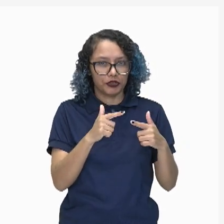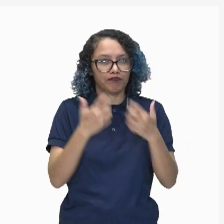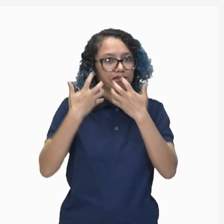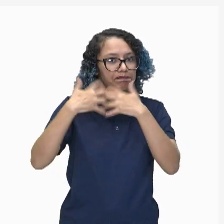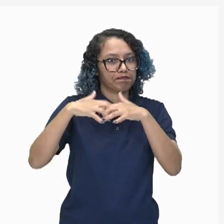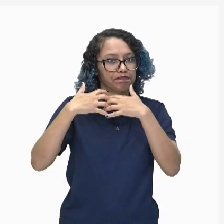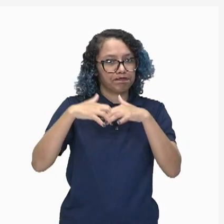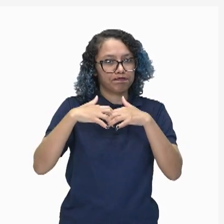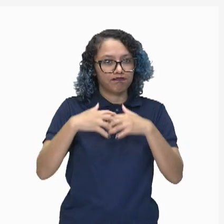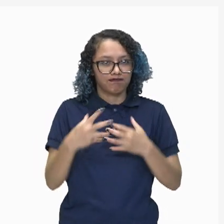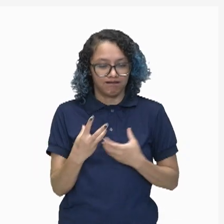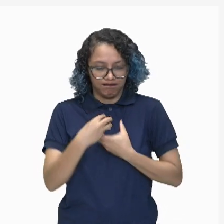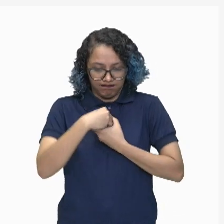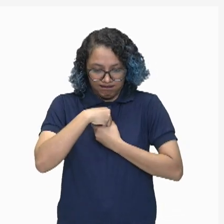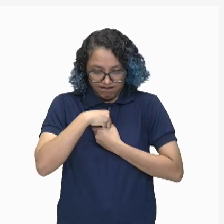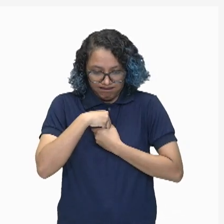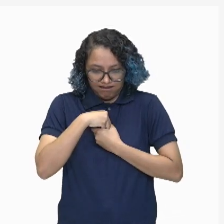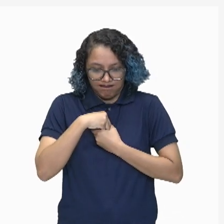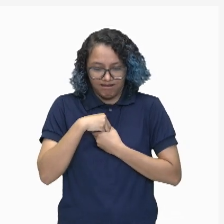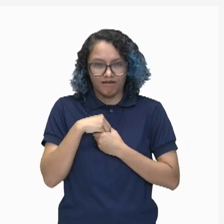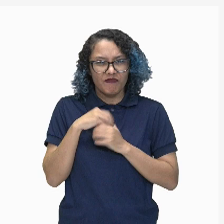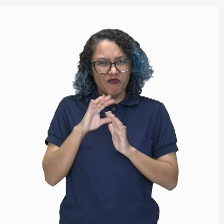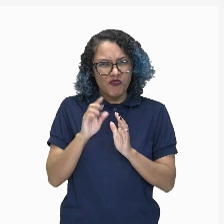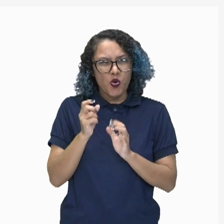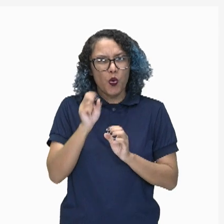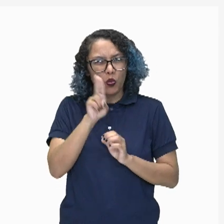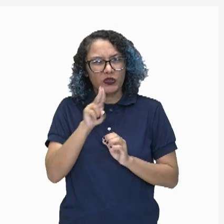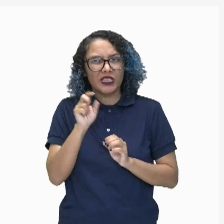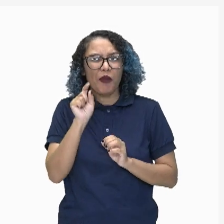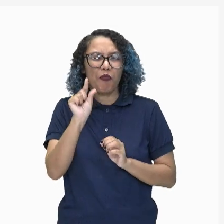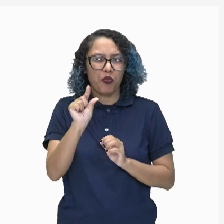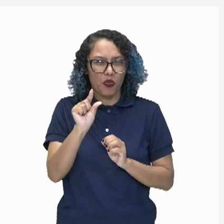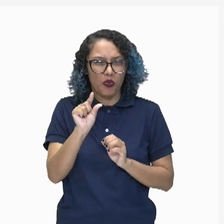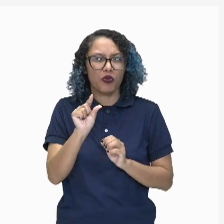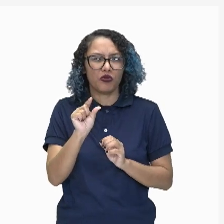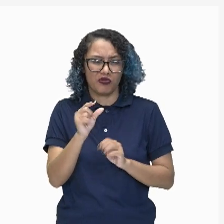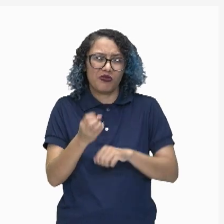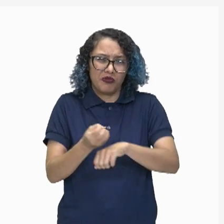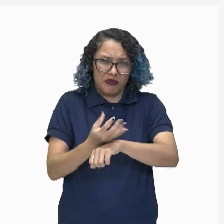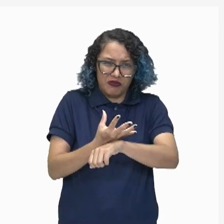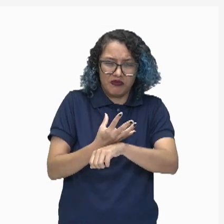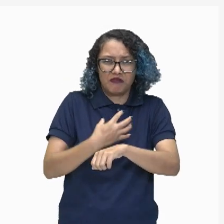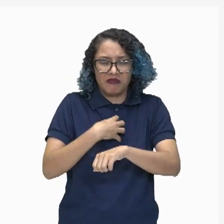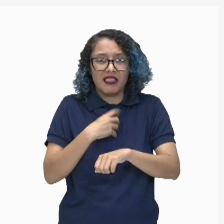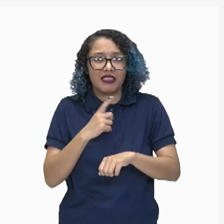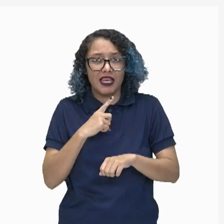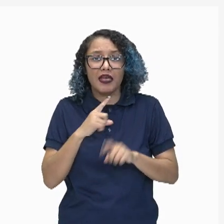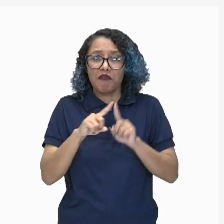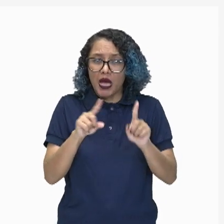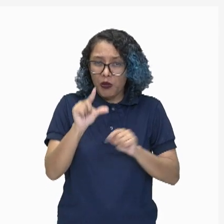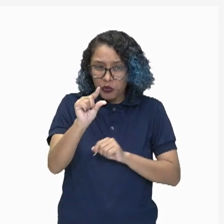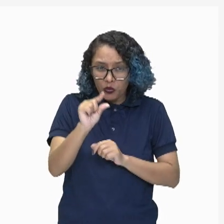de subjetividade. Não significa que a gente não vai encontrar emoção, mas é uma emoção diferente daquela que existia em 1930.